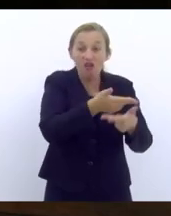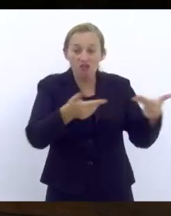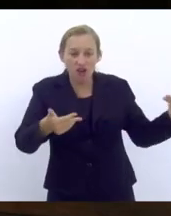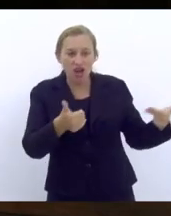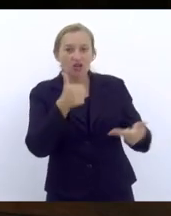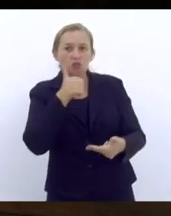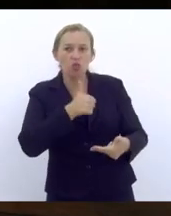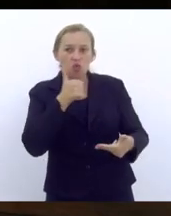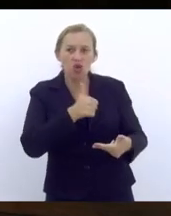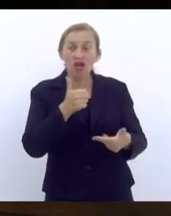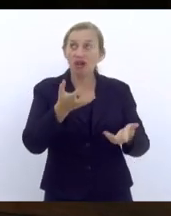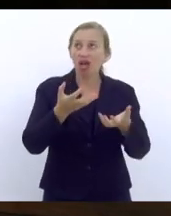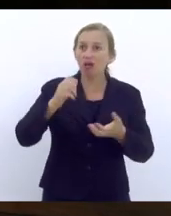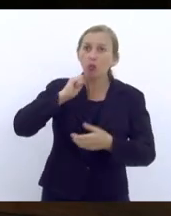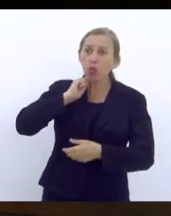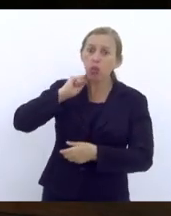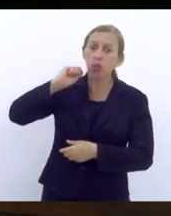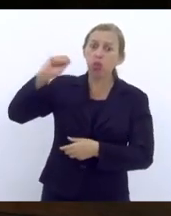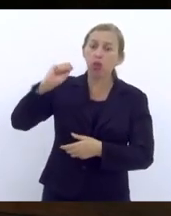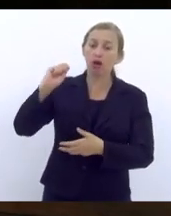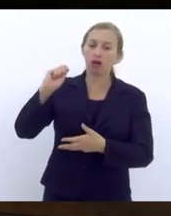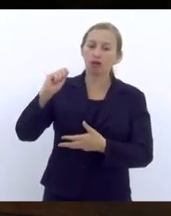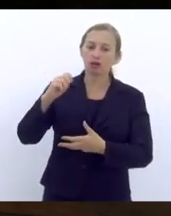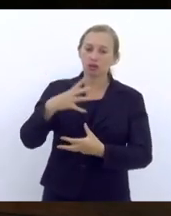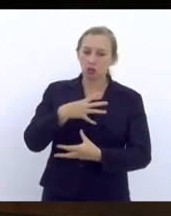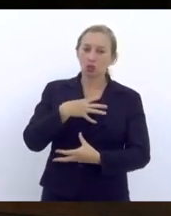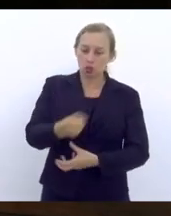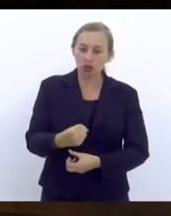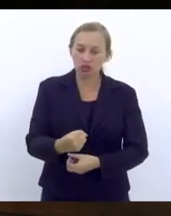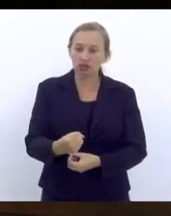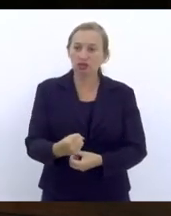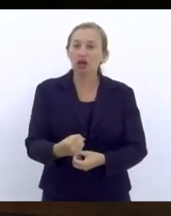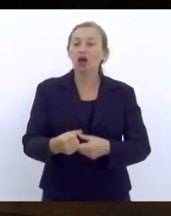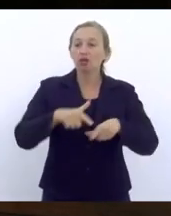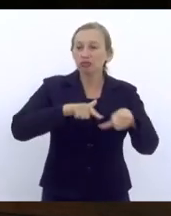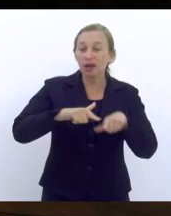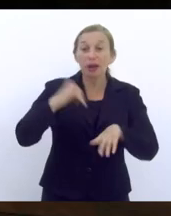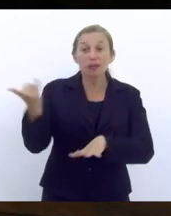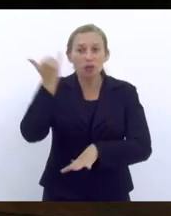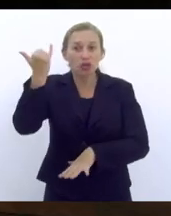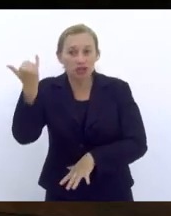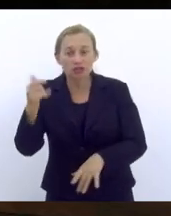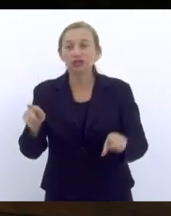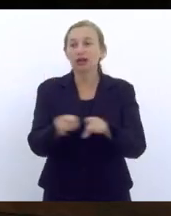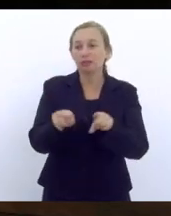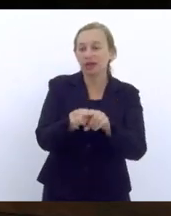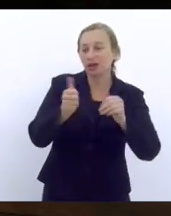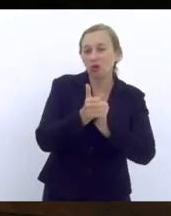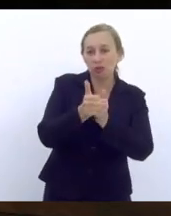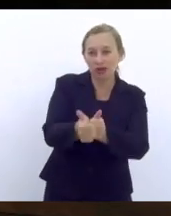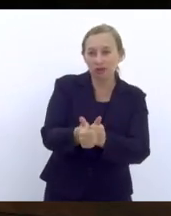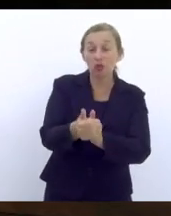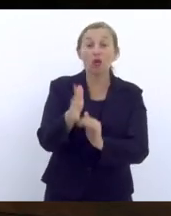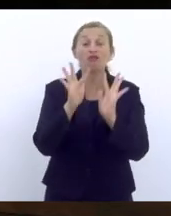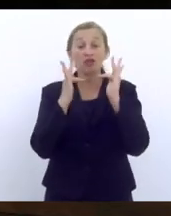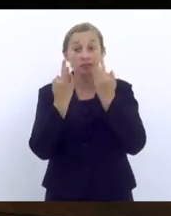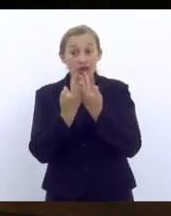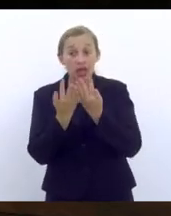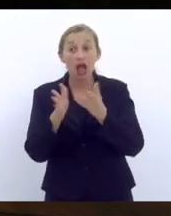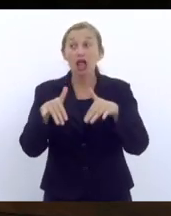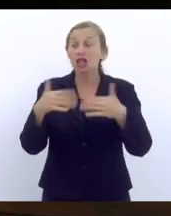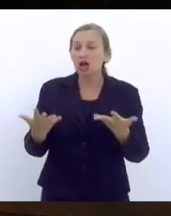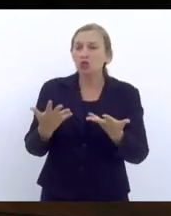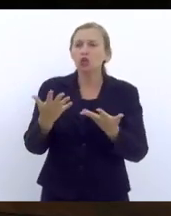muitas deles tentam suicídio, então é um trabalho importantíssimo, e também o trabalho de acompanhamento com as famílias. Então,